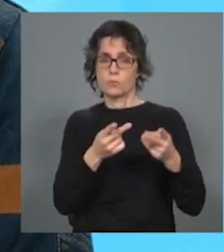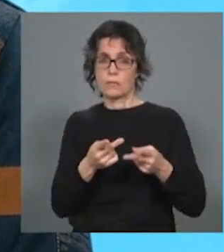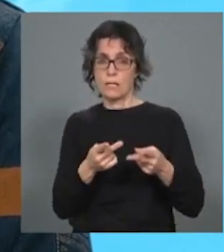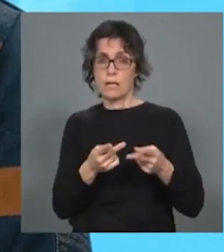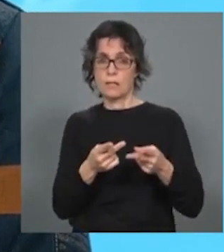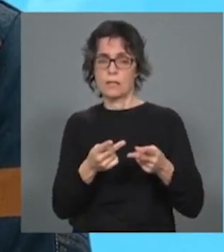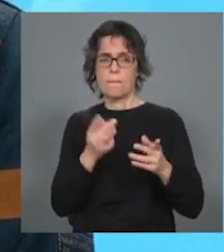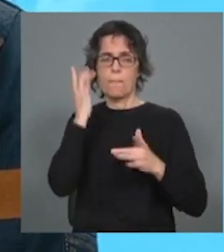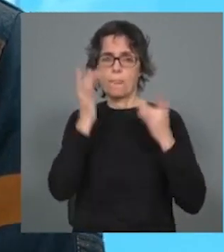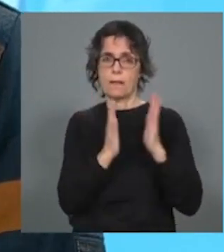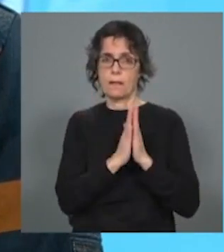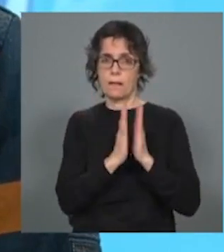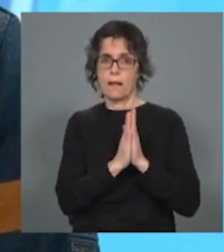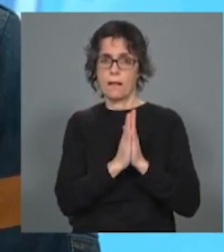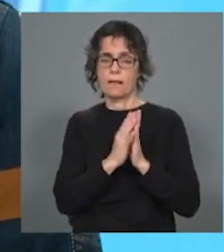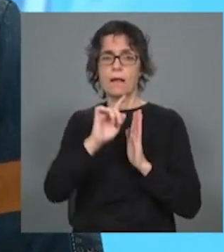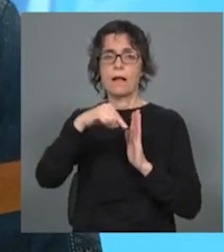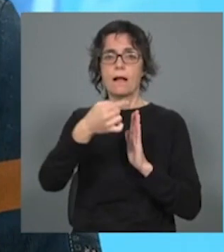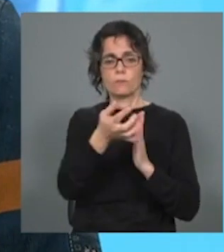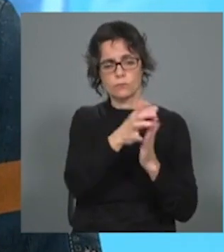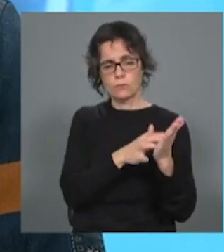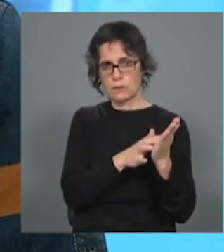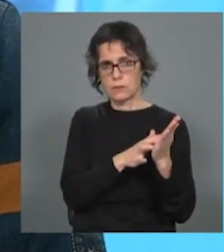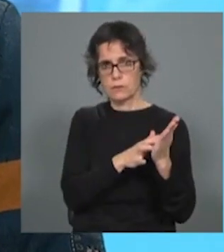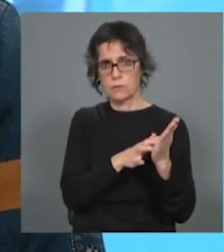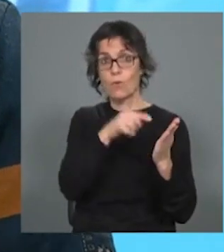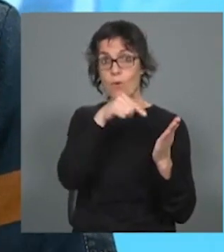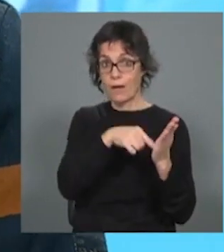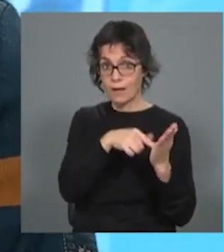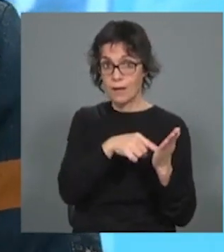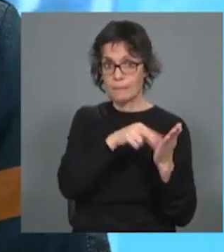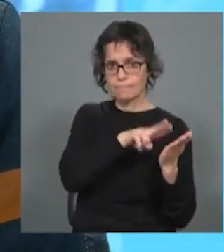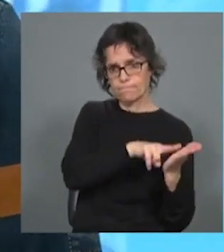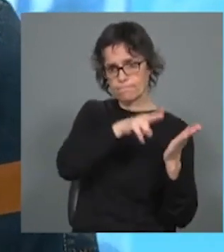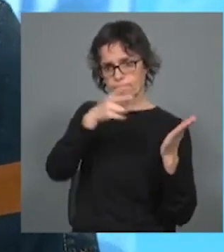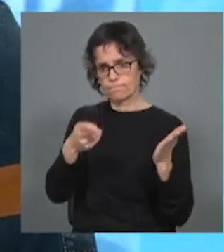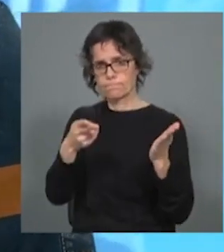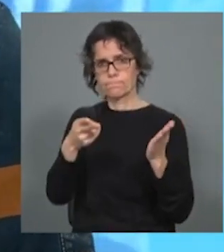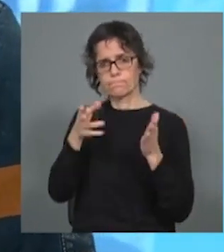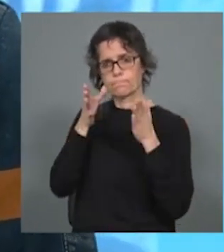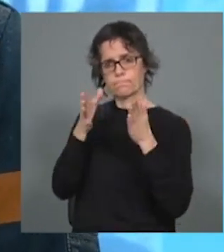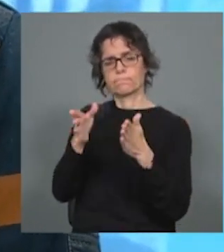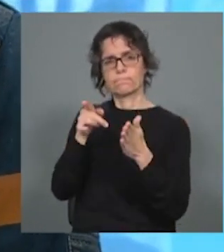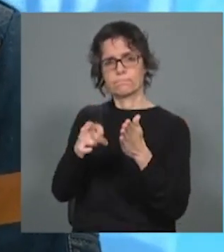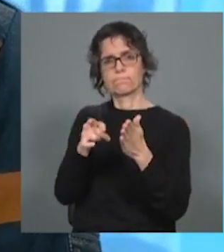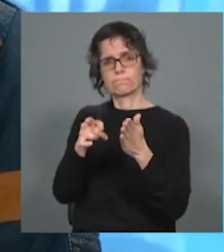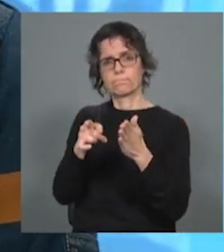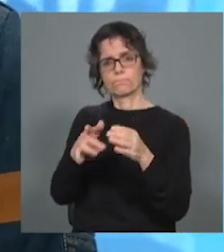e teológica do próprio texto. A partir daí, tento enquadrar a